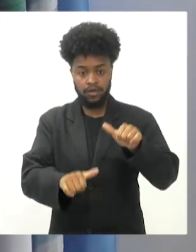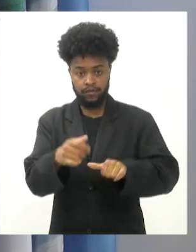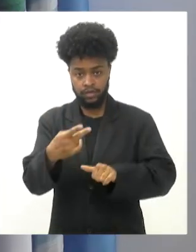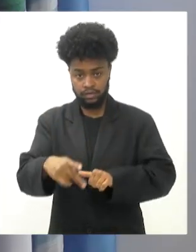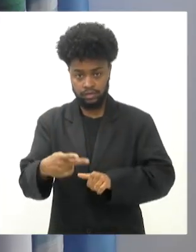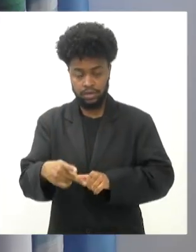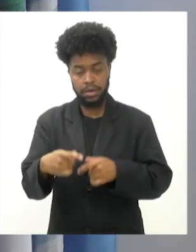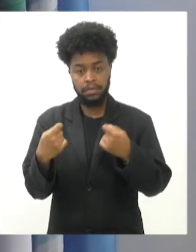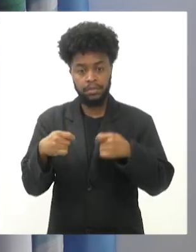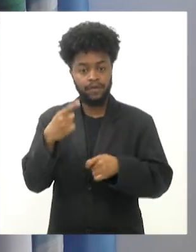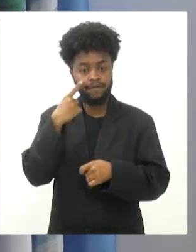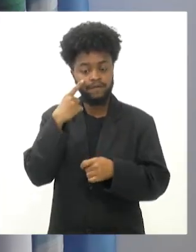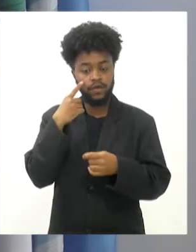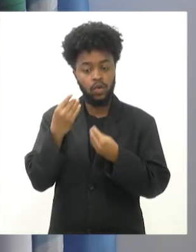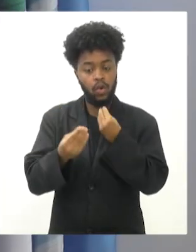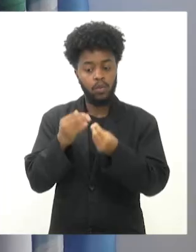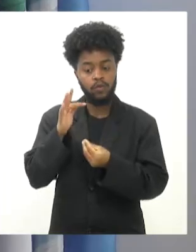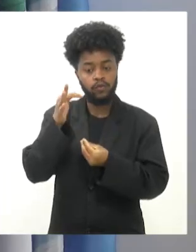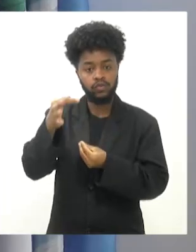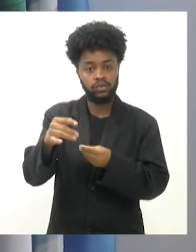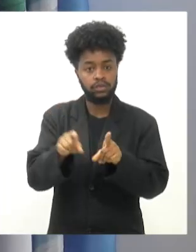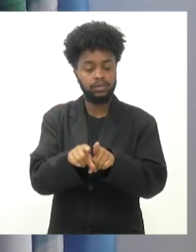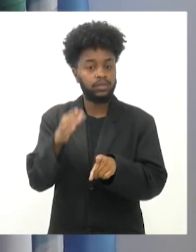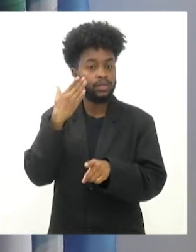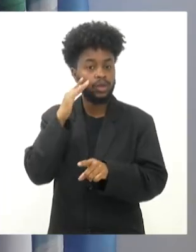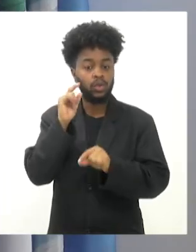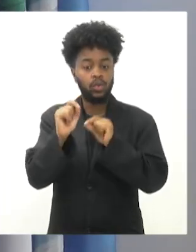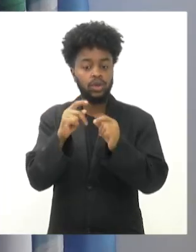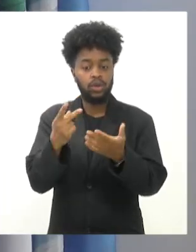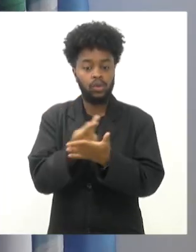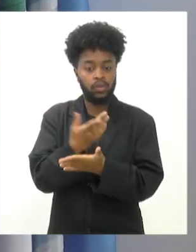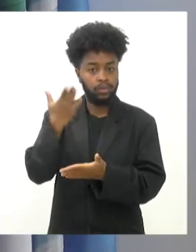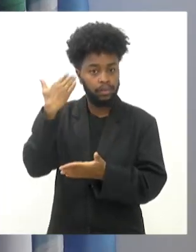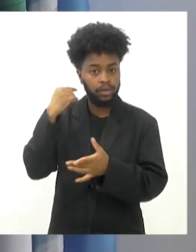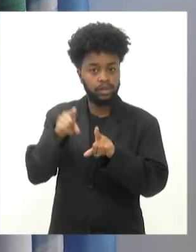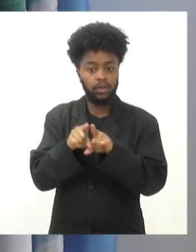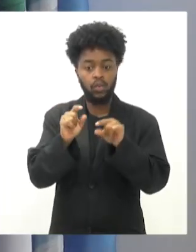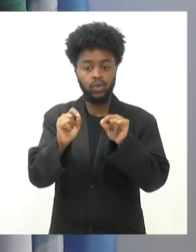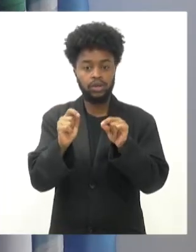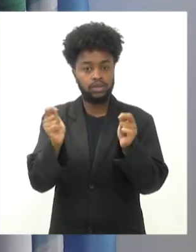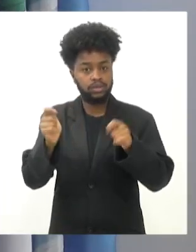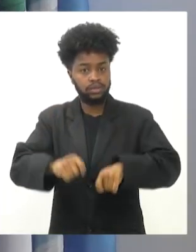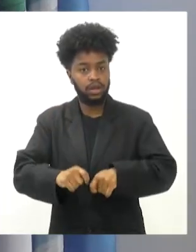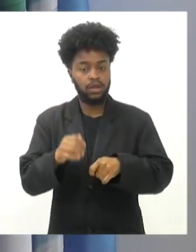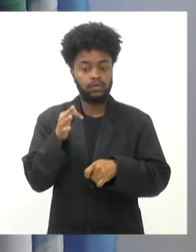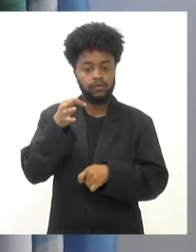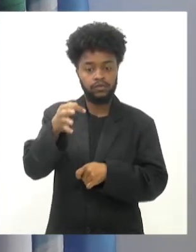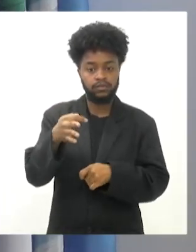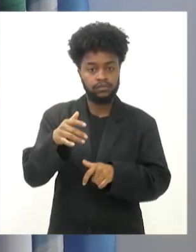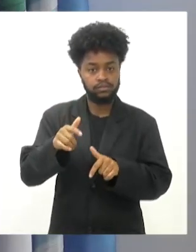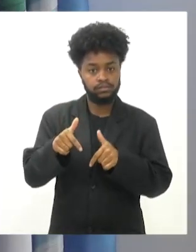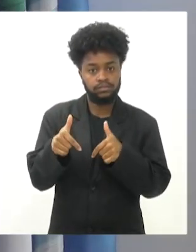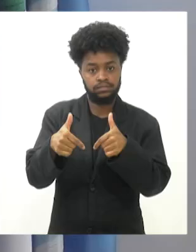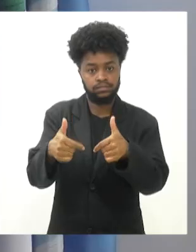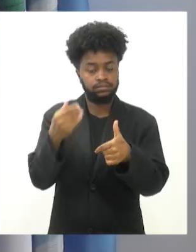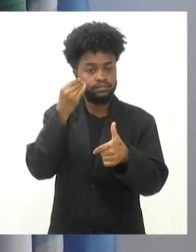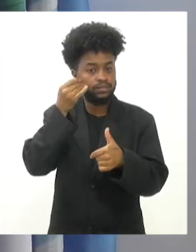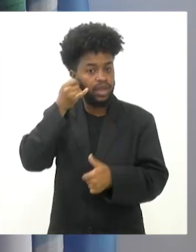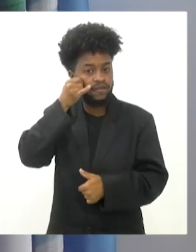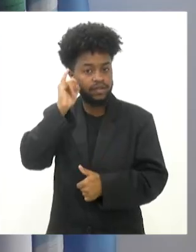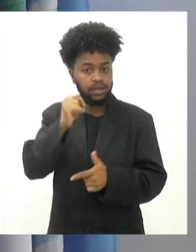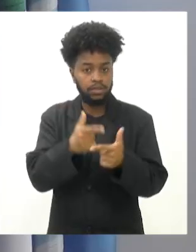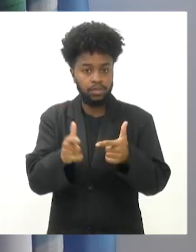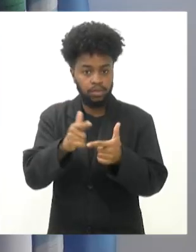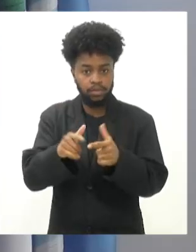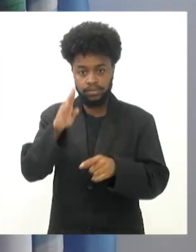possa olhar para frente e entender o que foi feito e o que pode ainda ser feito, de modo a se evitar danos,